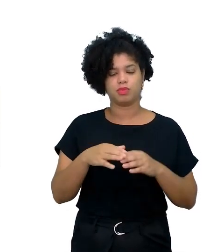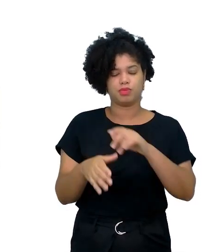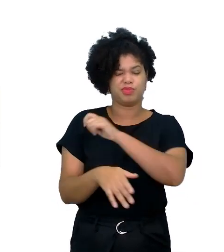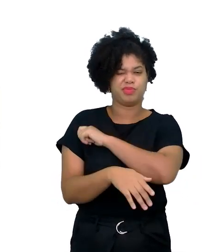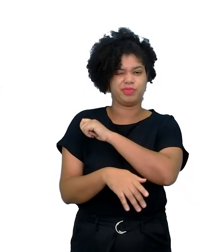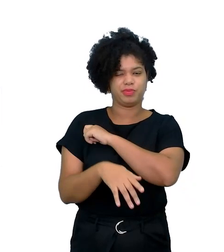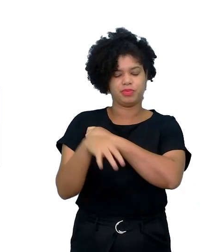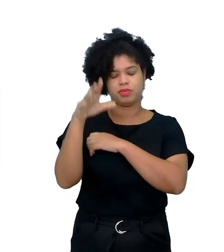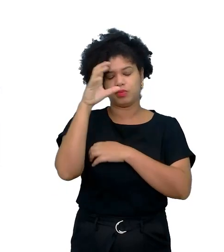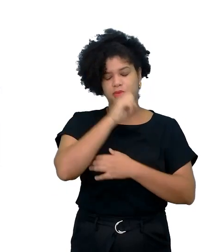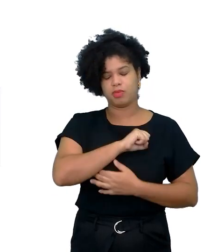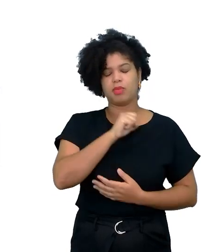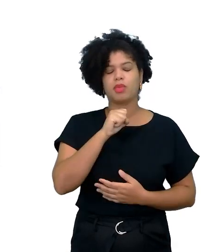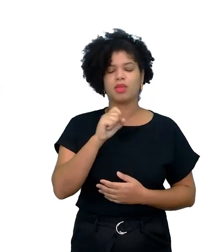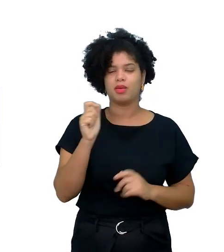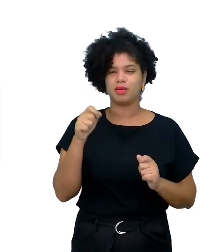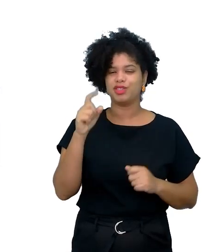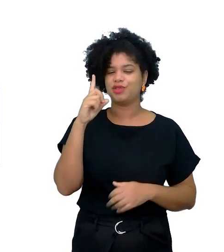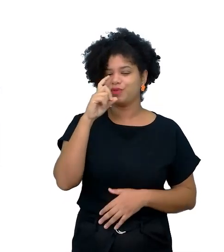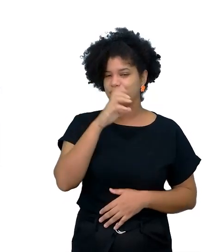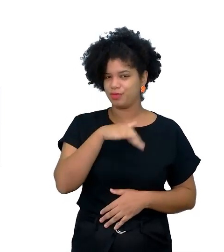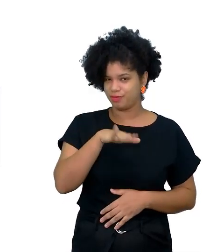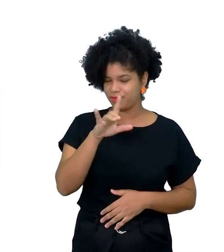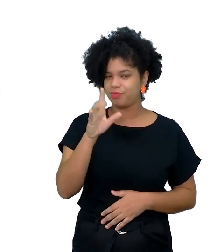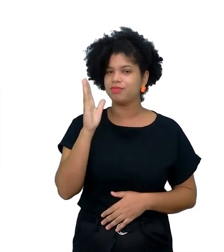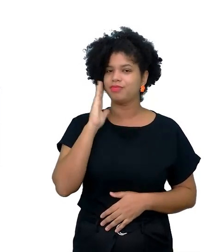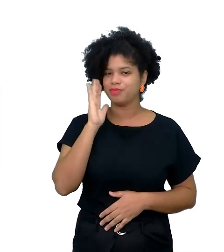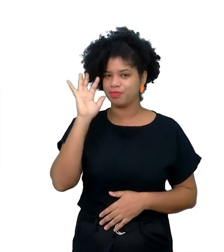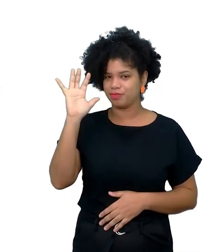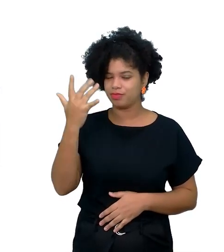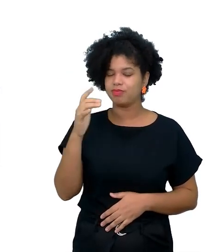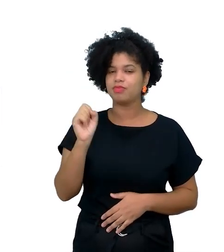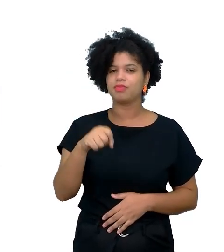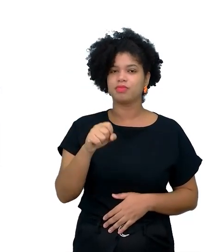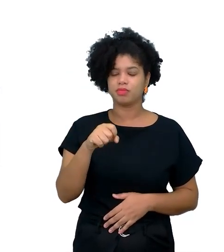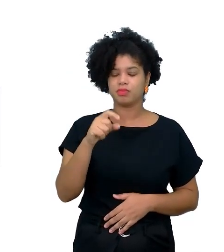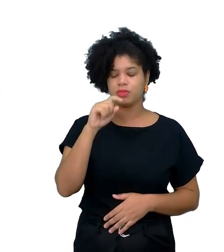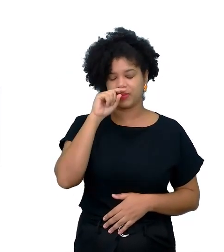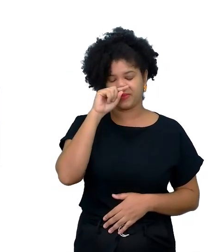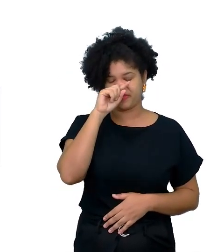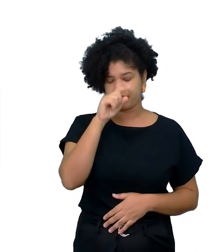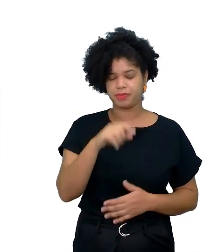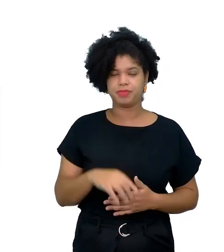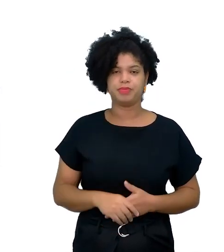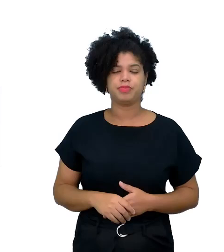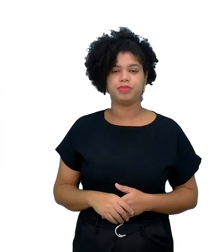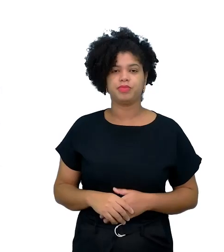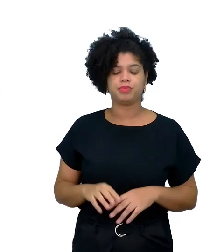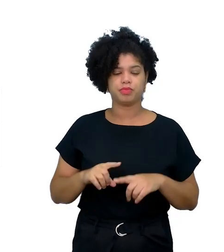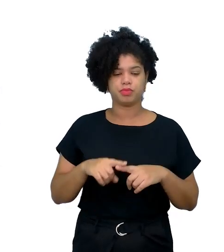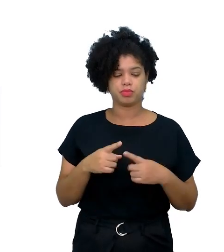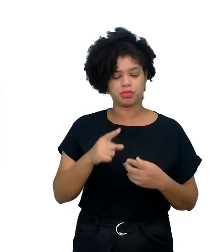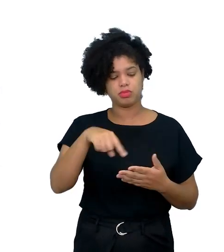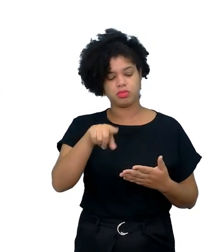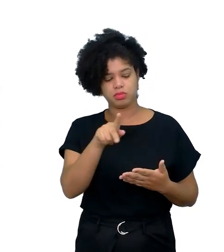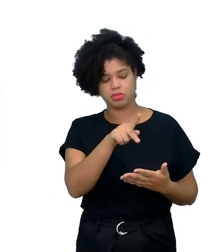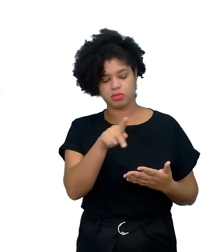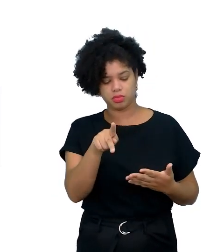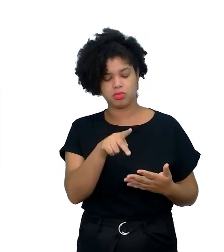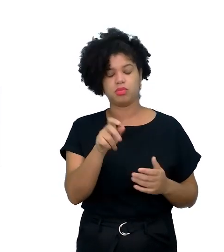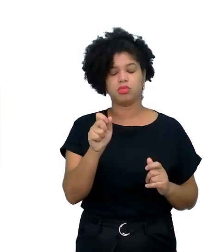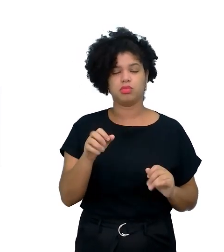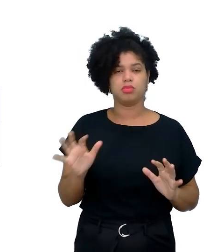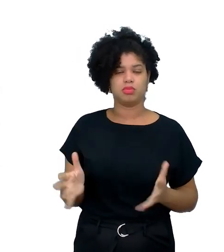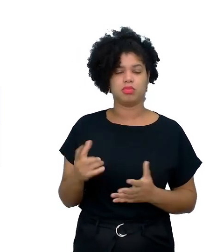eles apresentam um pouco mais de dificuldade para resolver. Então, mas nesse sentido, né, você, professor,